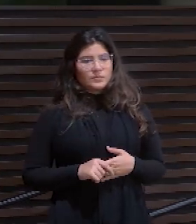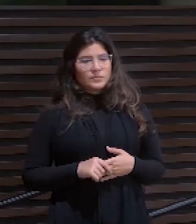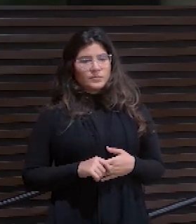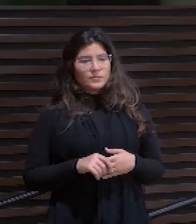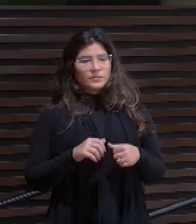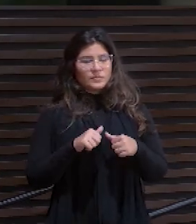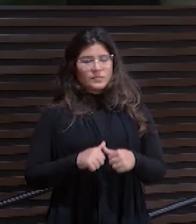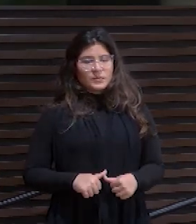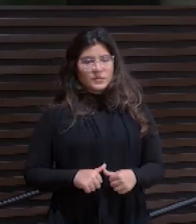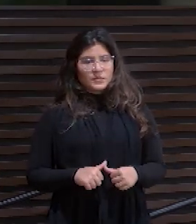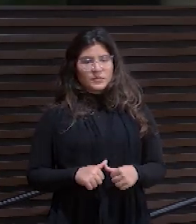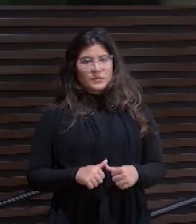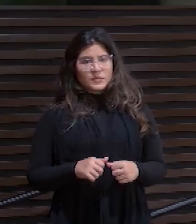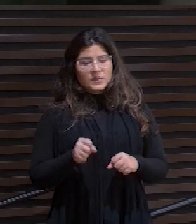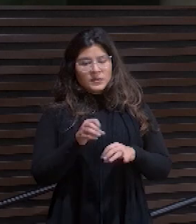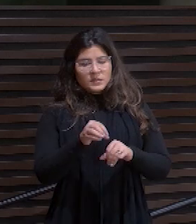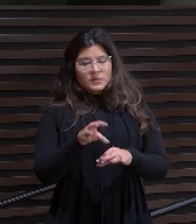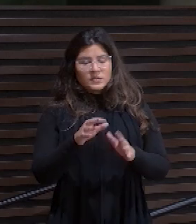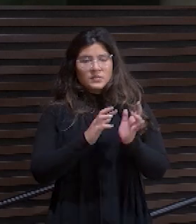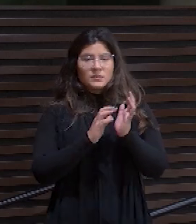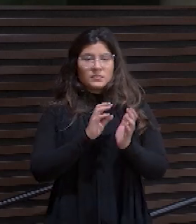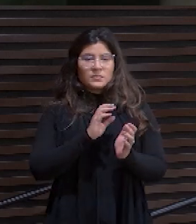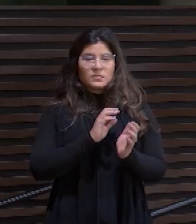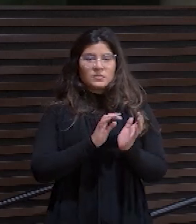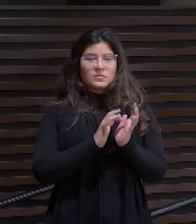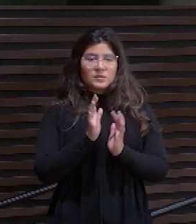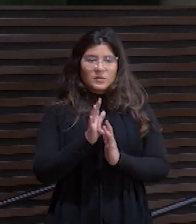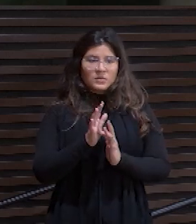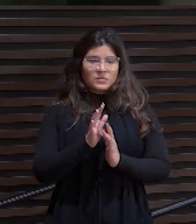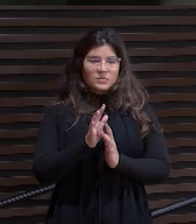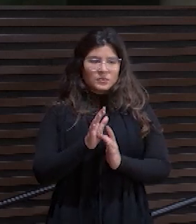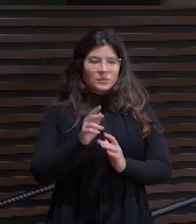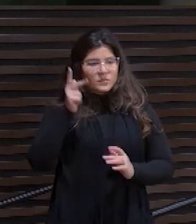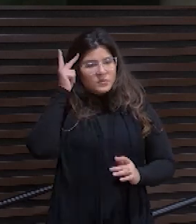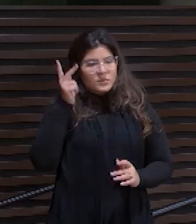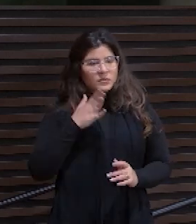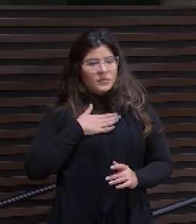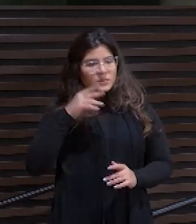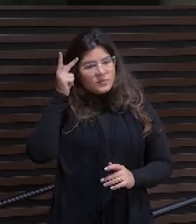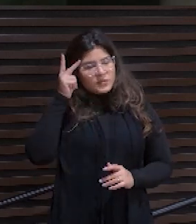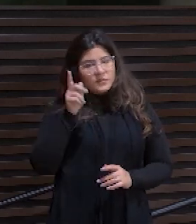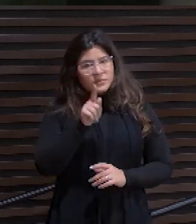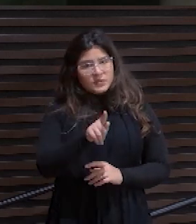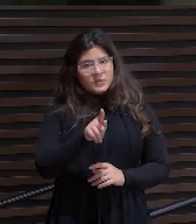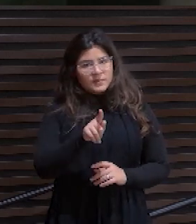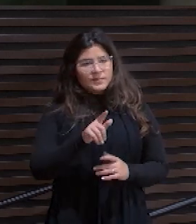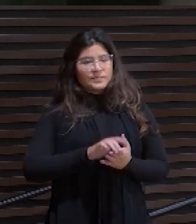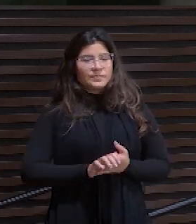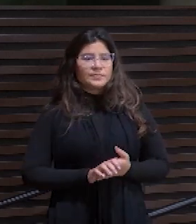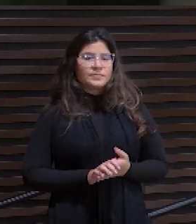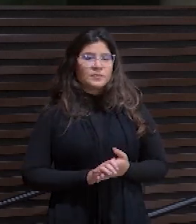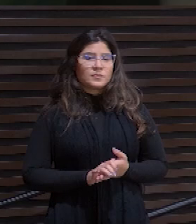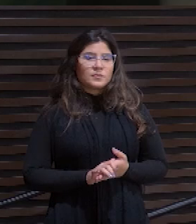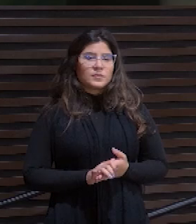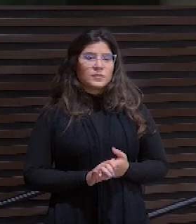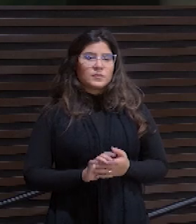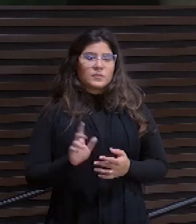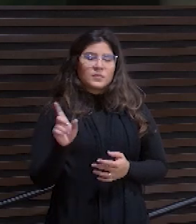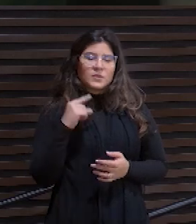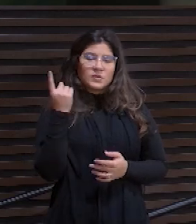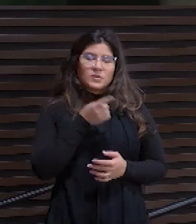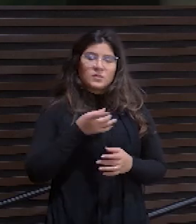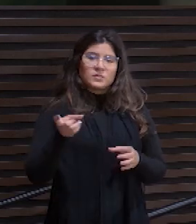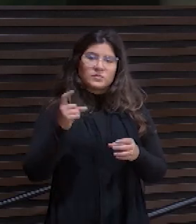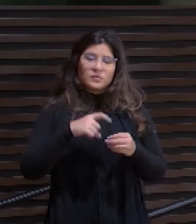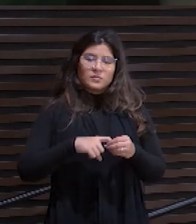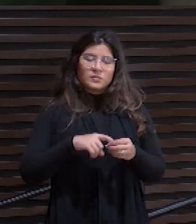Isso aqui, esse ensino de Jesus tem tudo a ver comigo e com você. Tudo a ver. Quando nós voltamos um